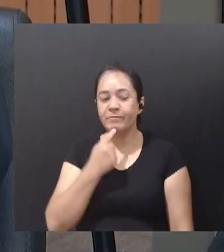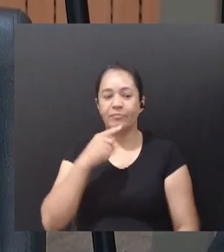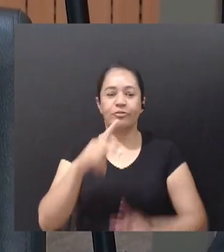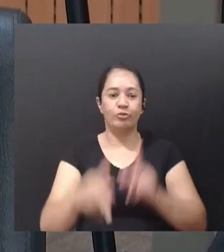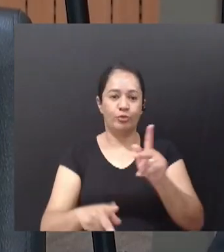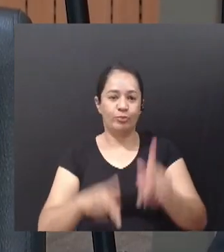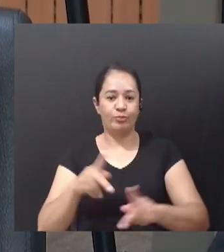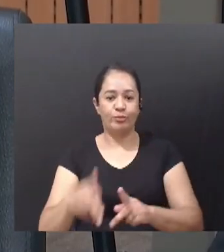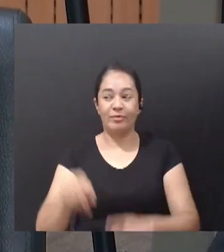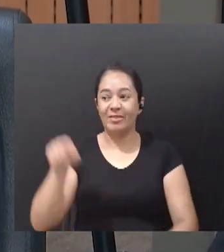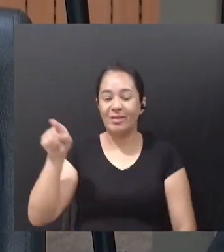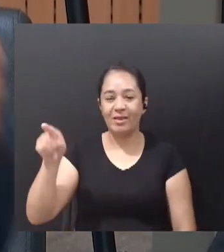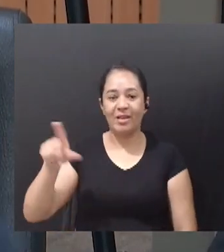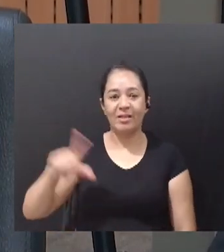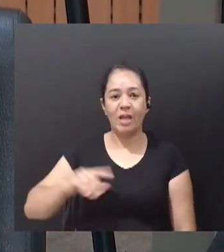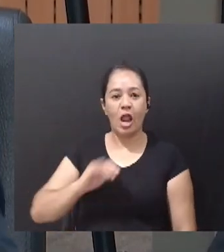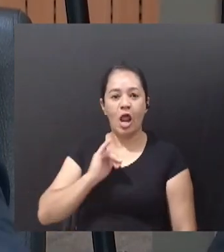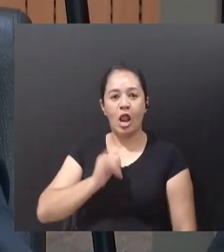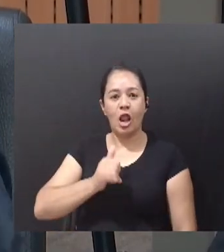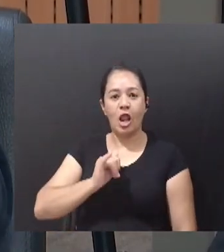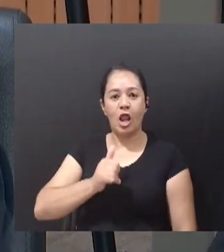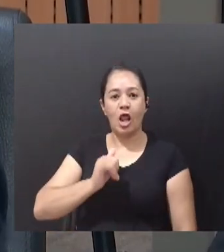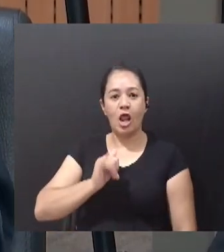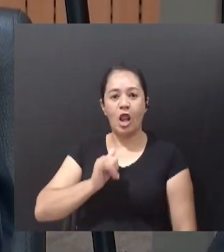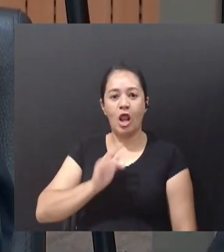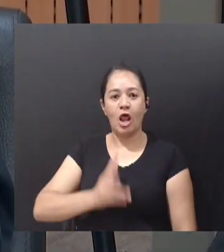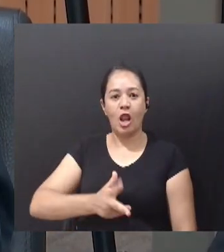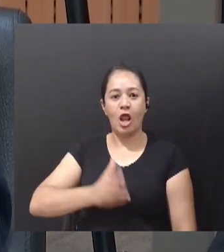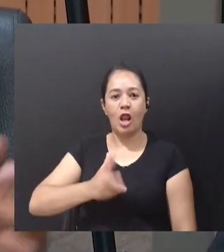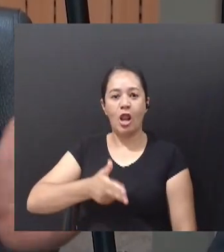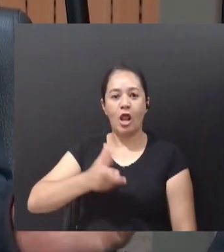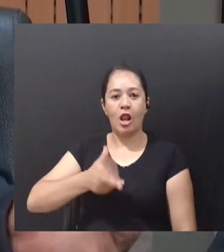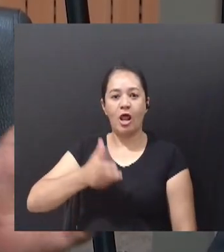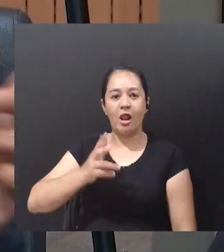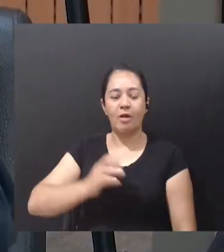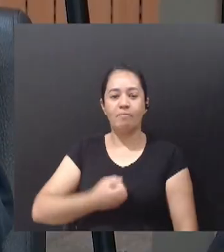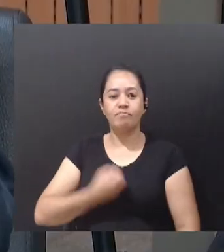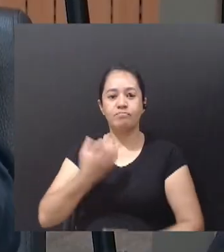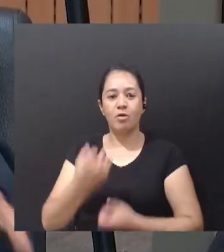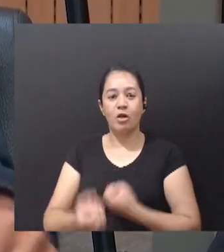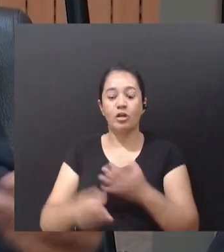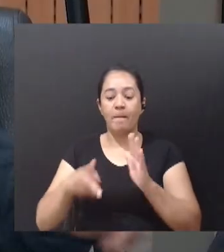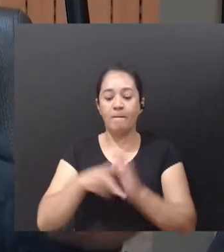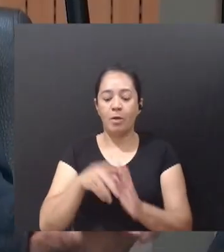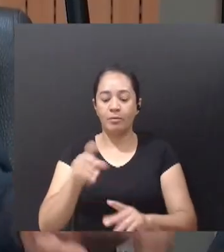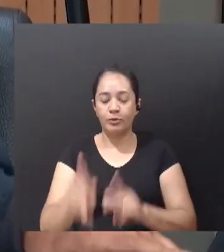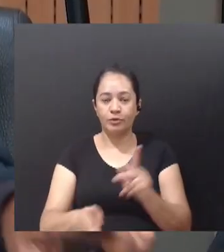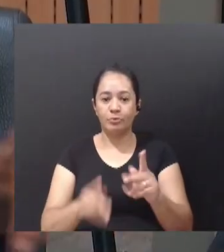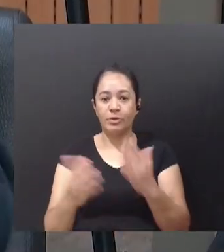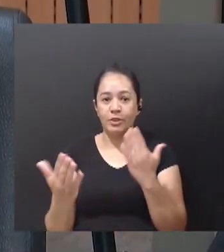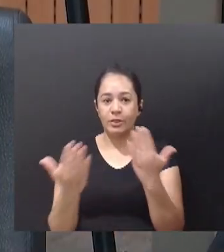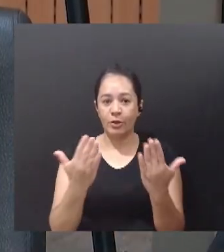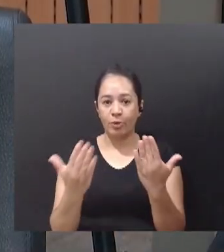tem um discurso cortante e poético do povo. E eu comparava, não comparava, pontuava, assim como